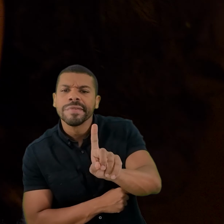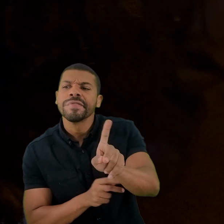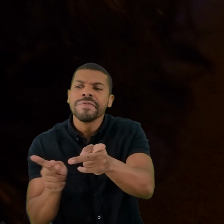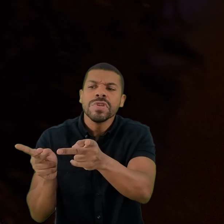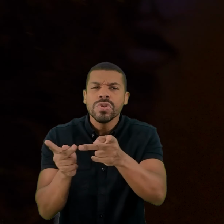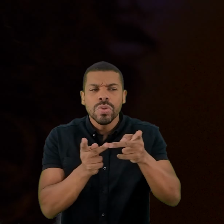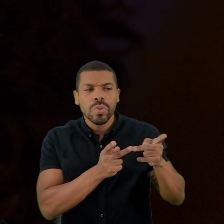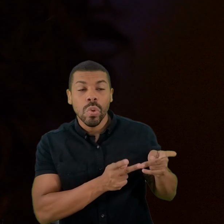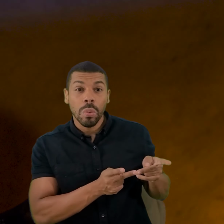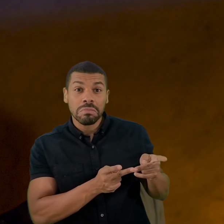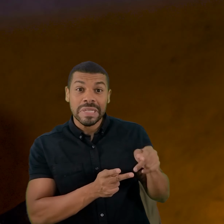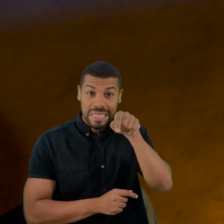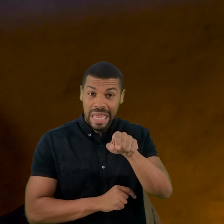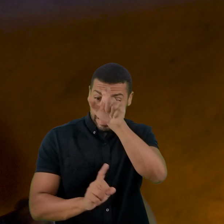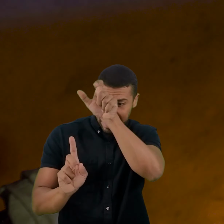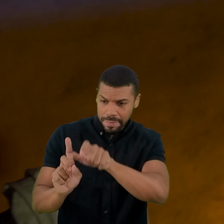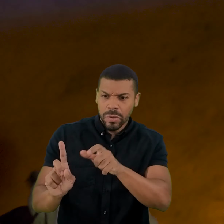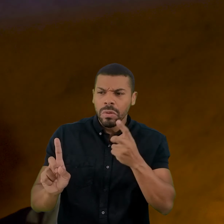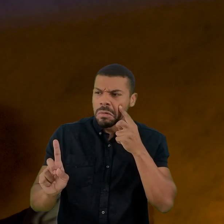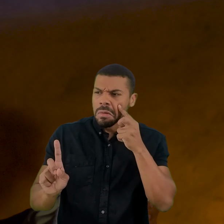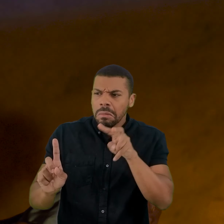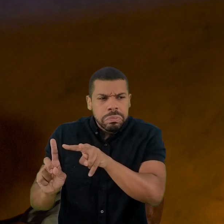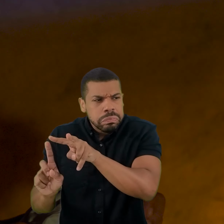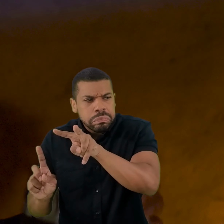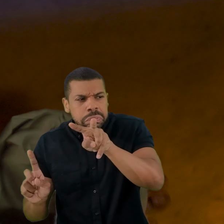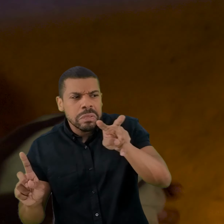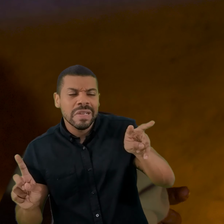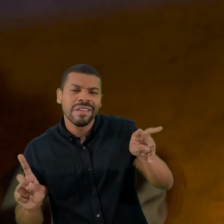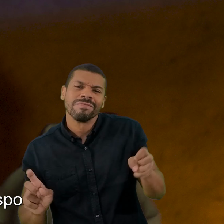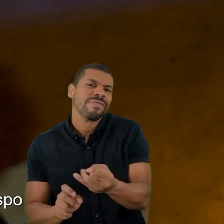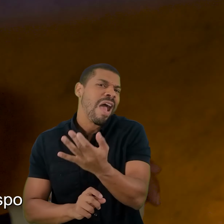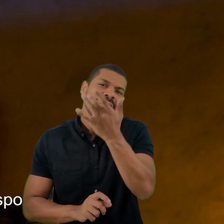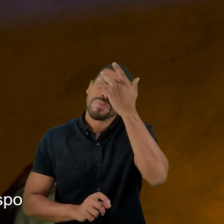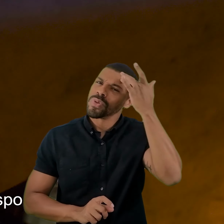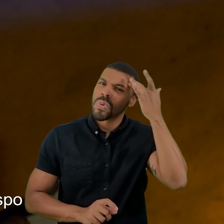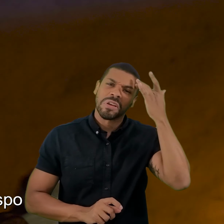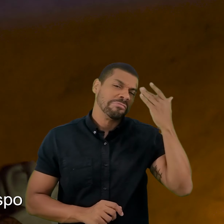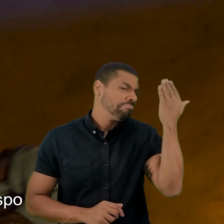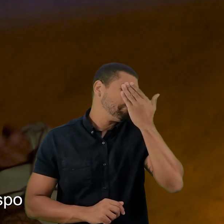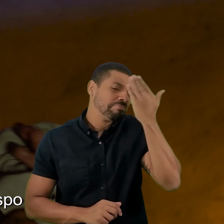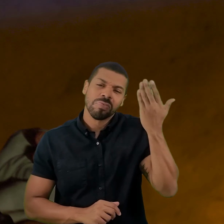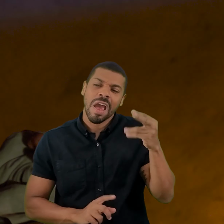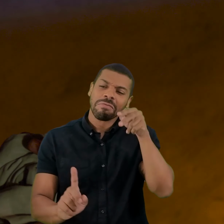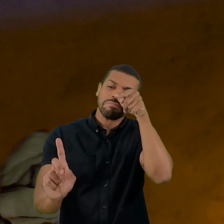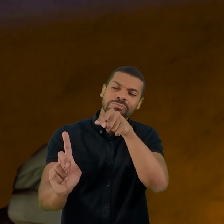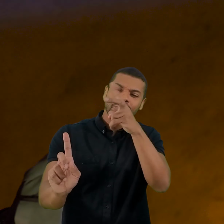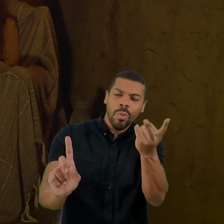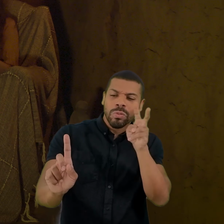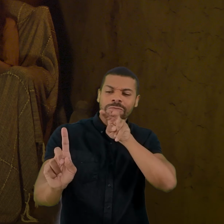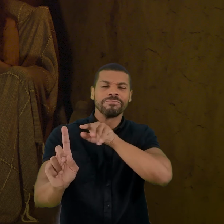foi visitá-lo. E esse curador viu o que muita gente não via em